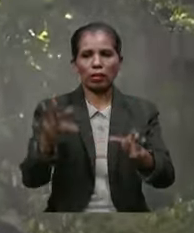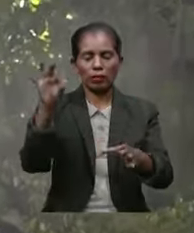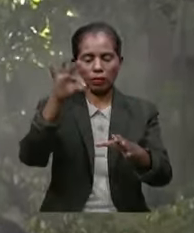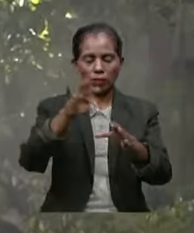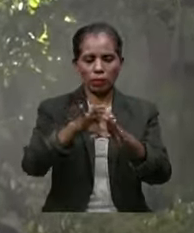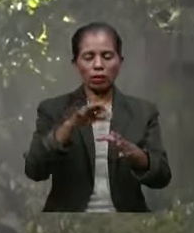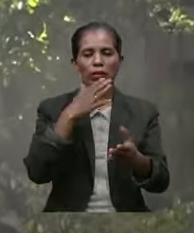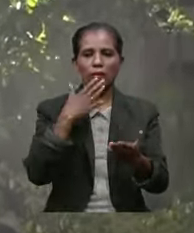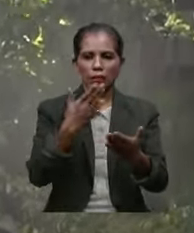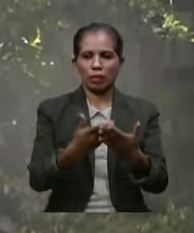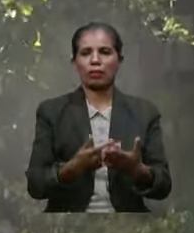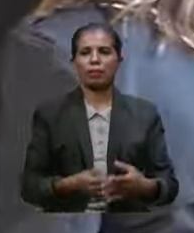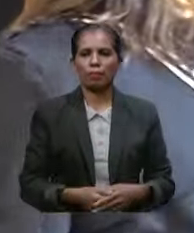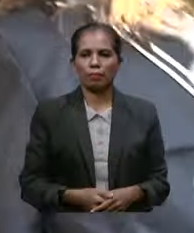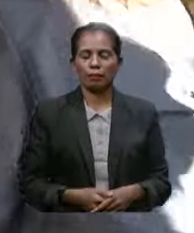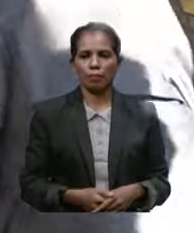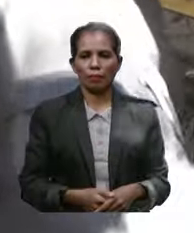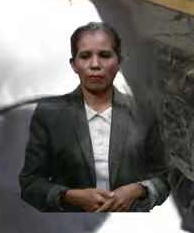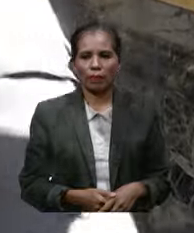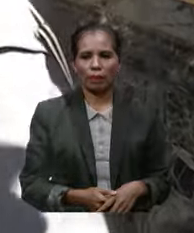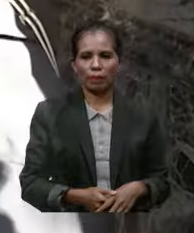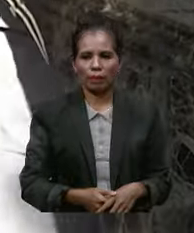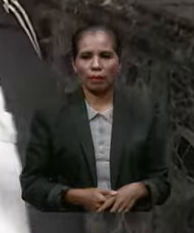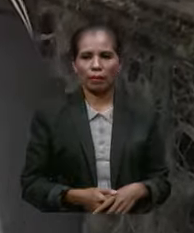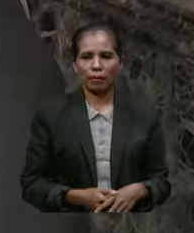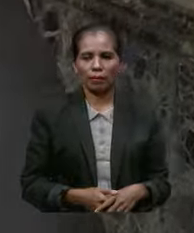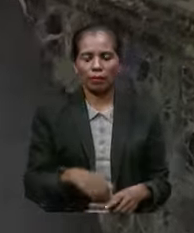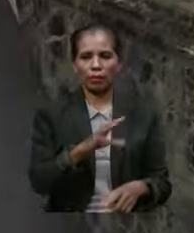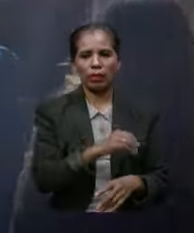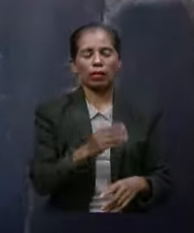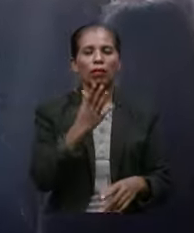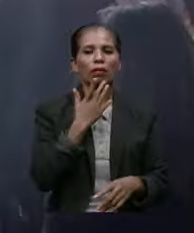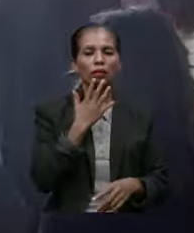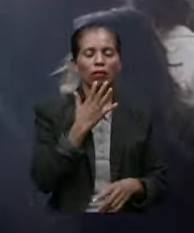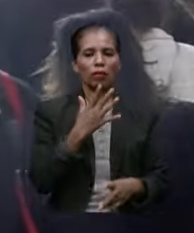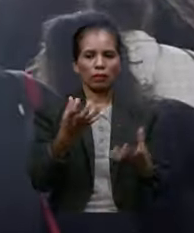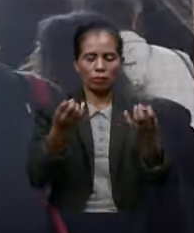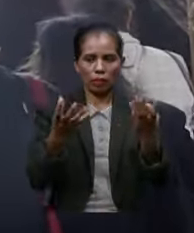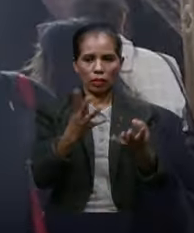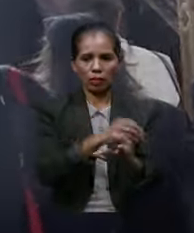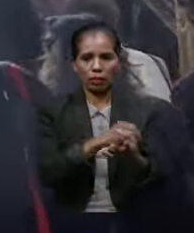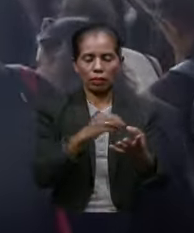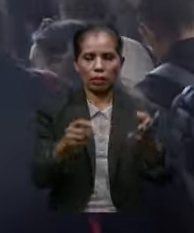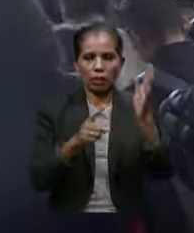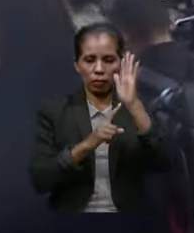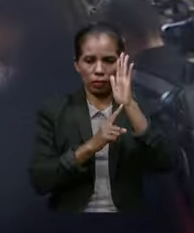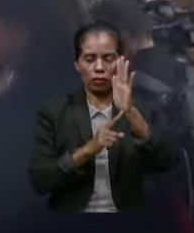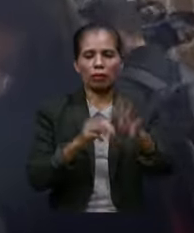lágrimas, onde as cores com que ele sujou